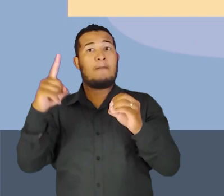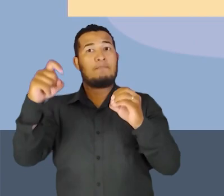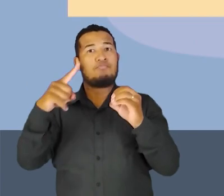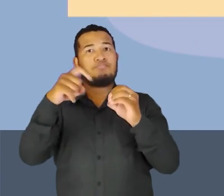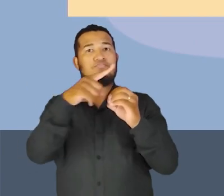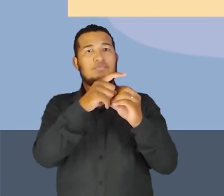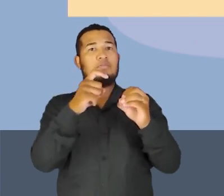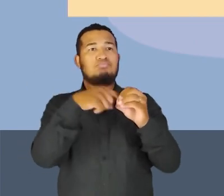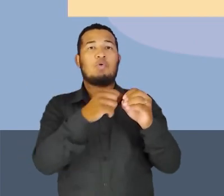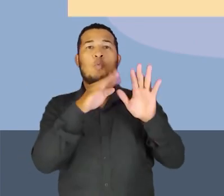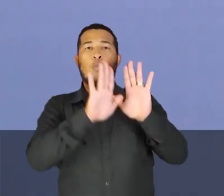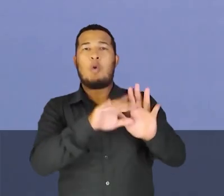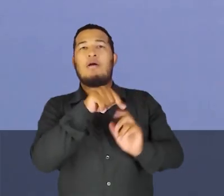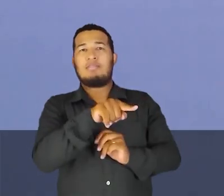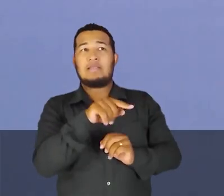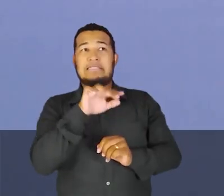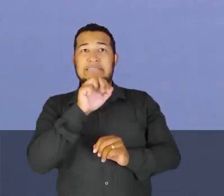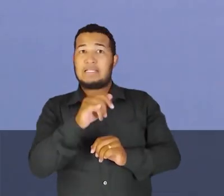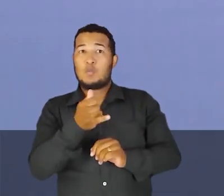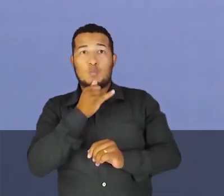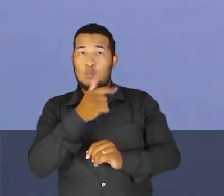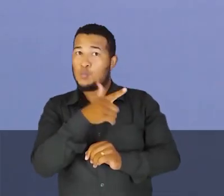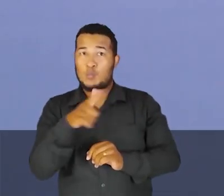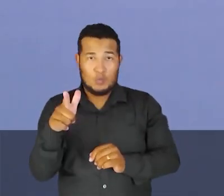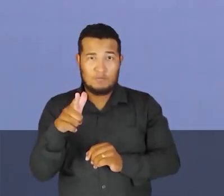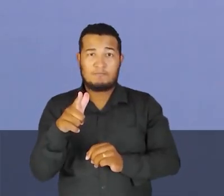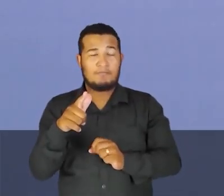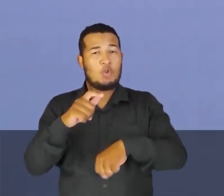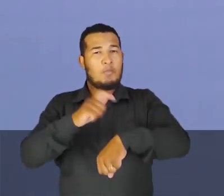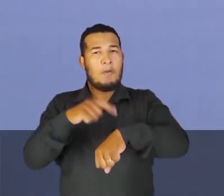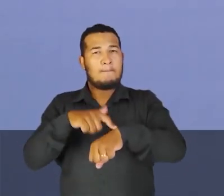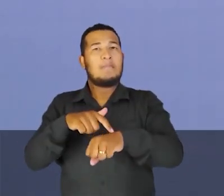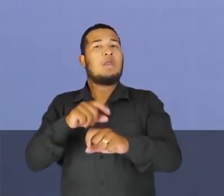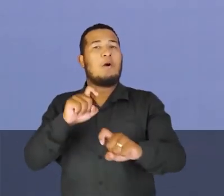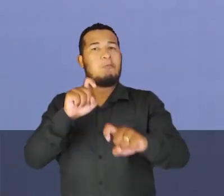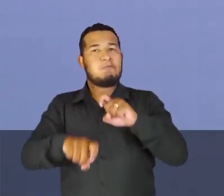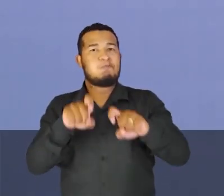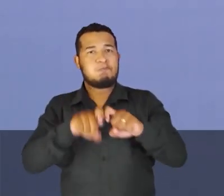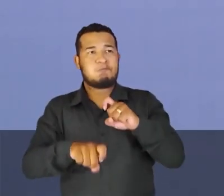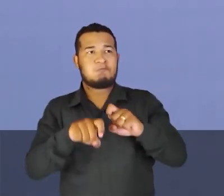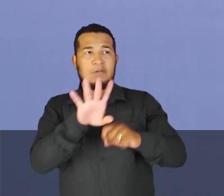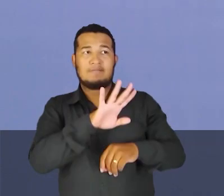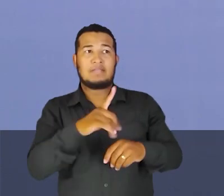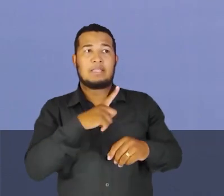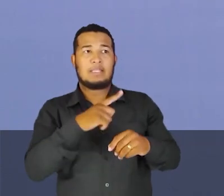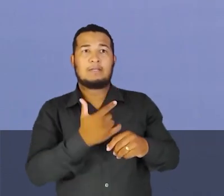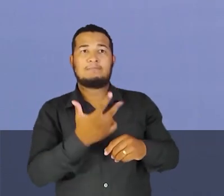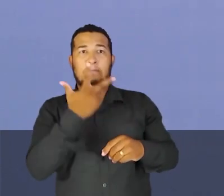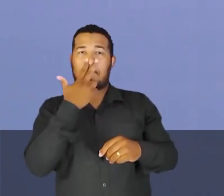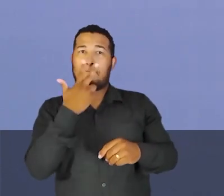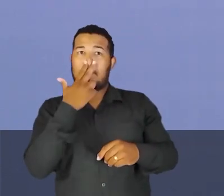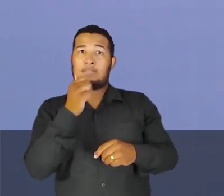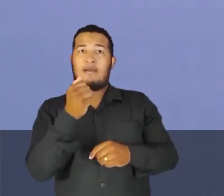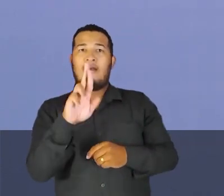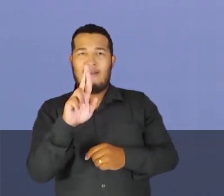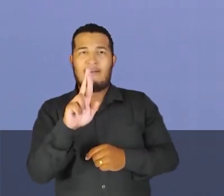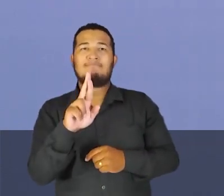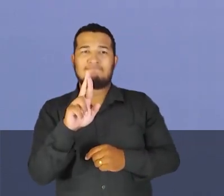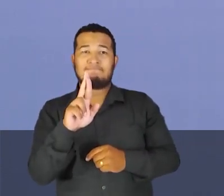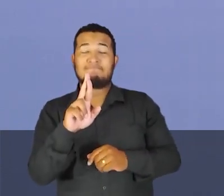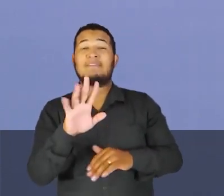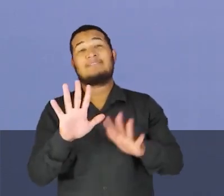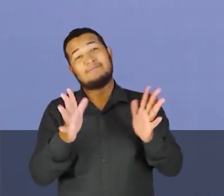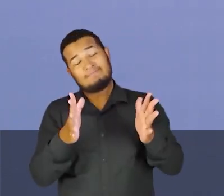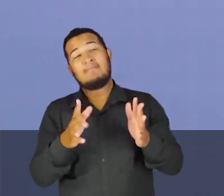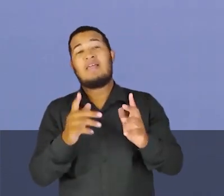esperma. Se você não realizar esse tipo de procedimento na hora da relação sexual, esse espaço vai estar preenchido de ar, e isso pode